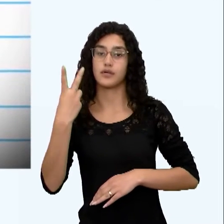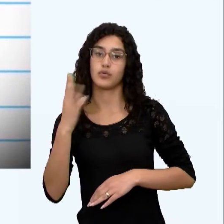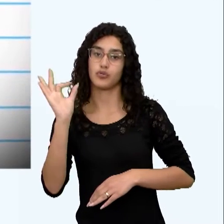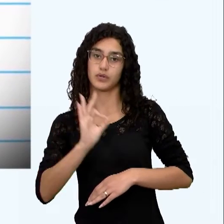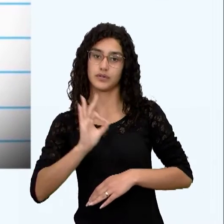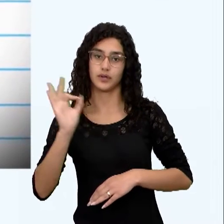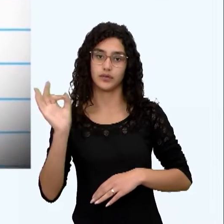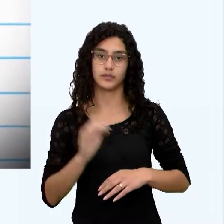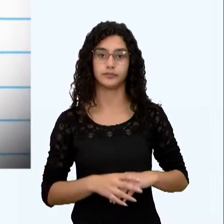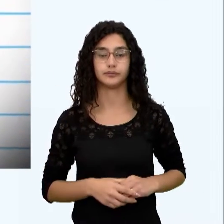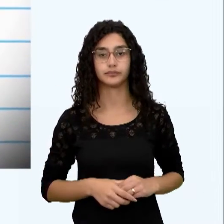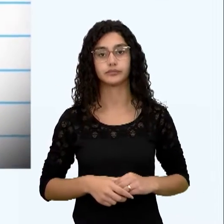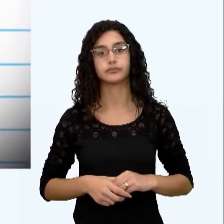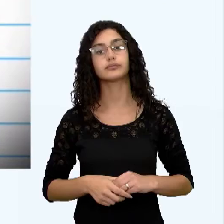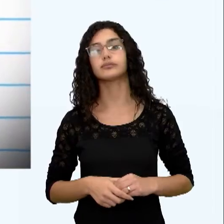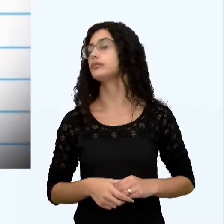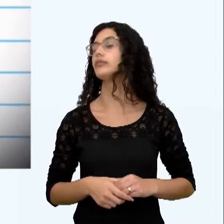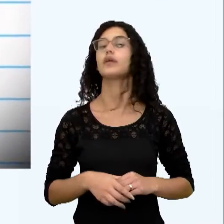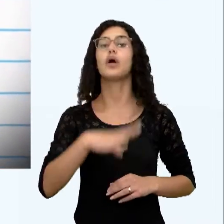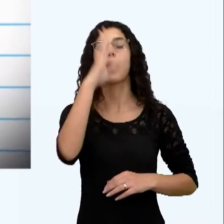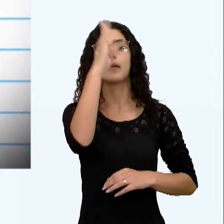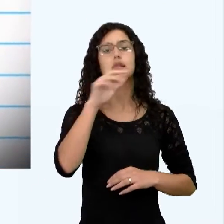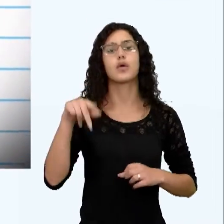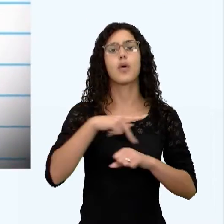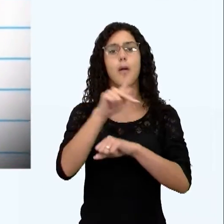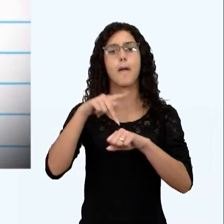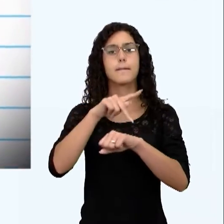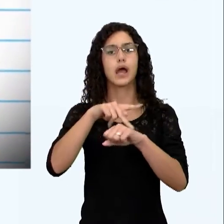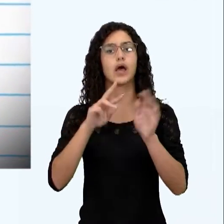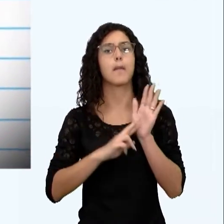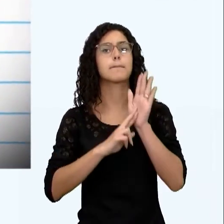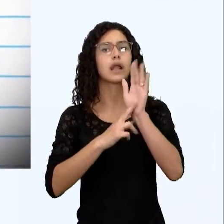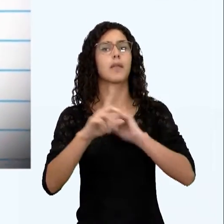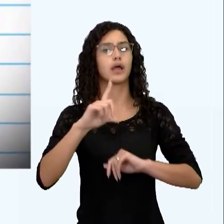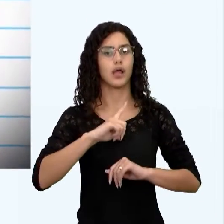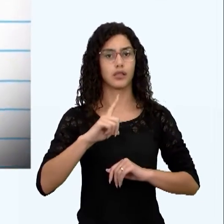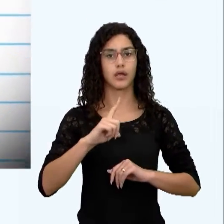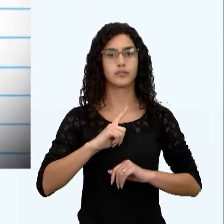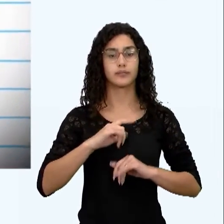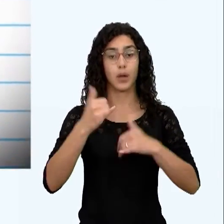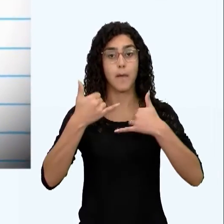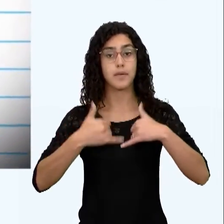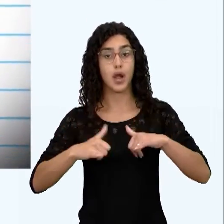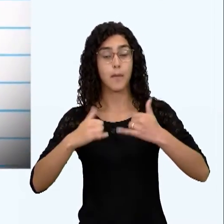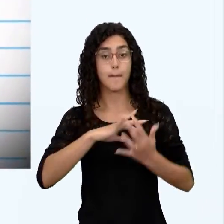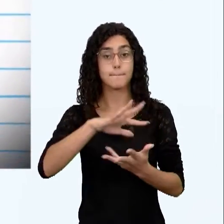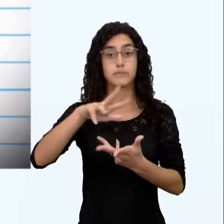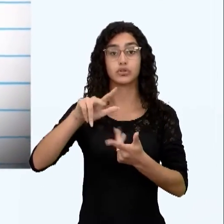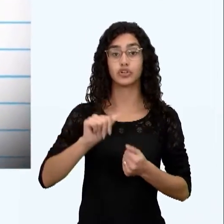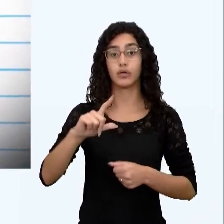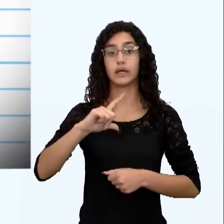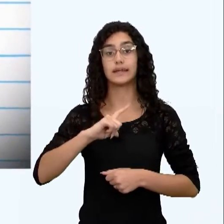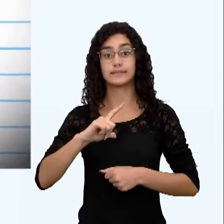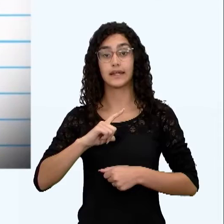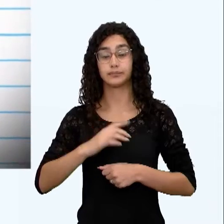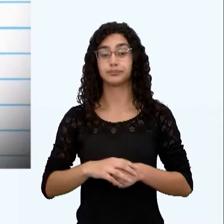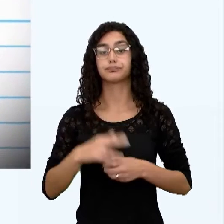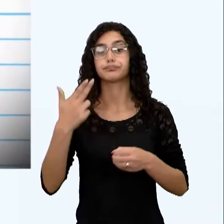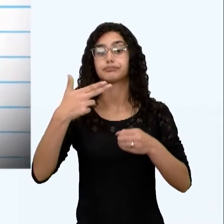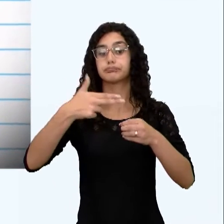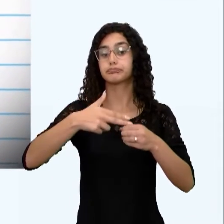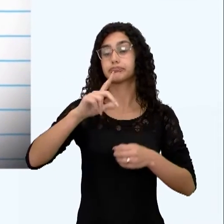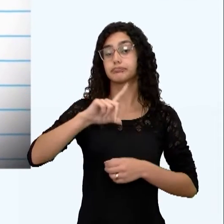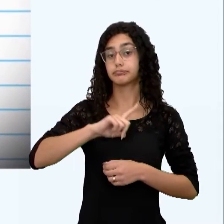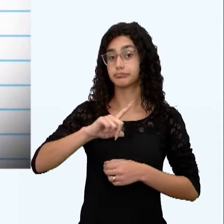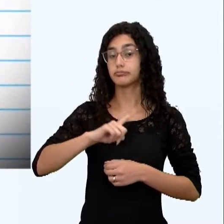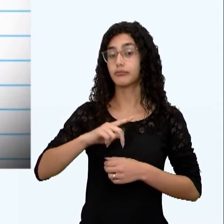80,92%. O Brasil é um país de destaque na questão energética mundial. Embora dependa majoritariamente de combustíveis fósseis,